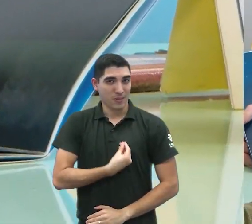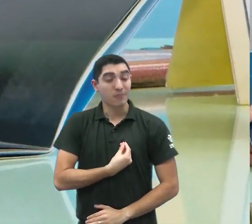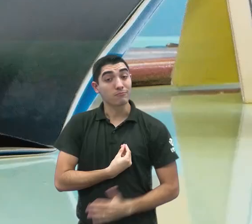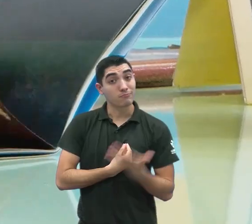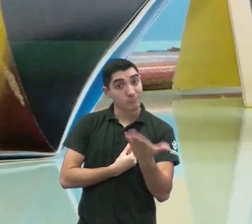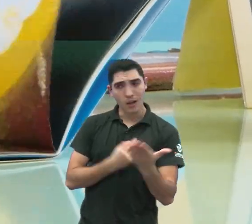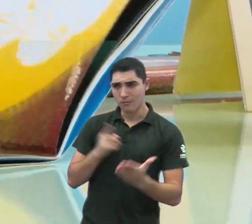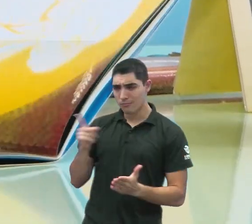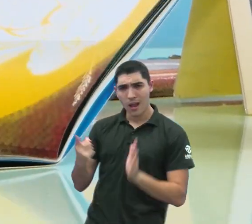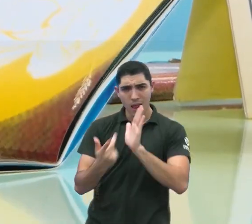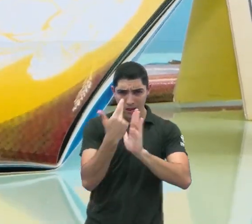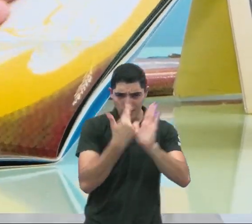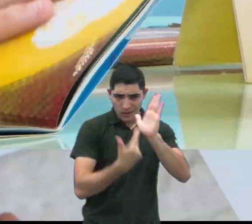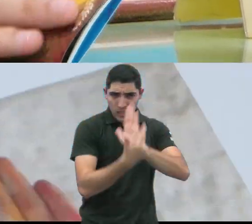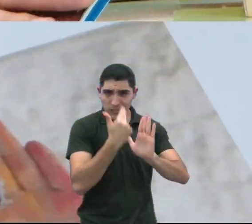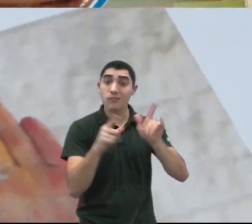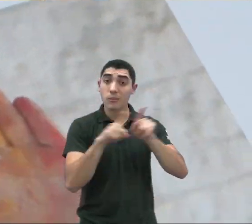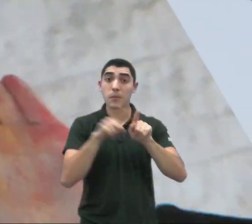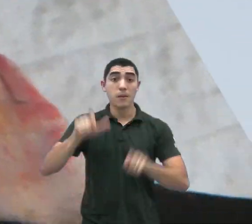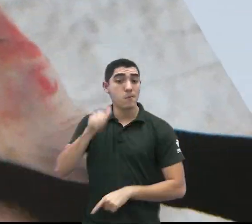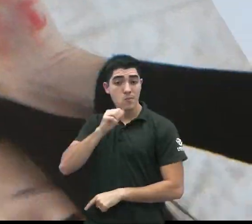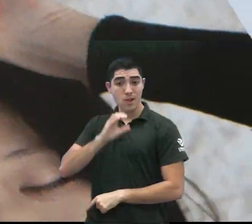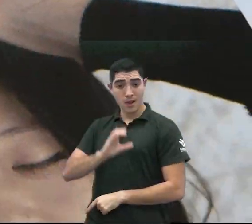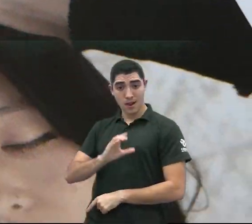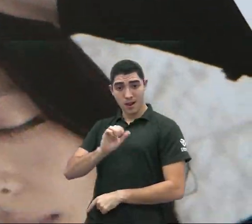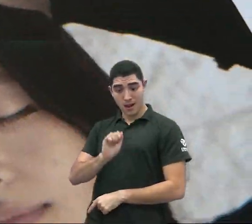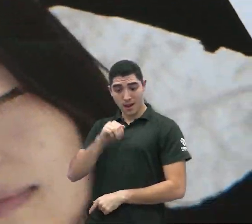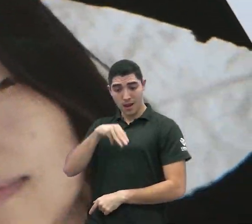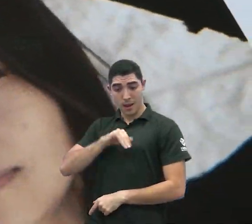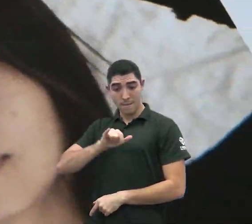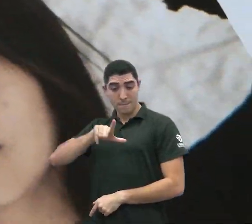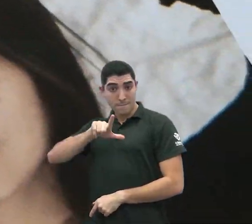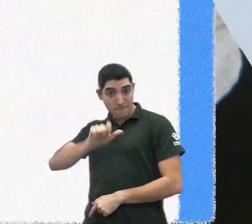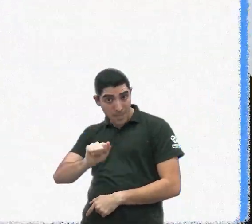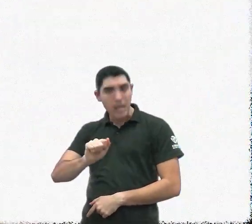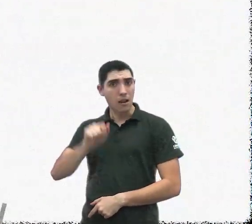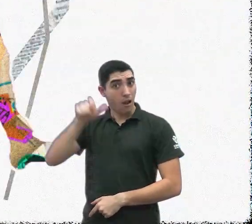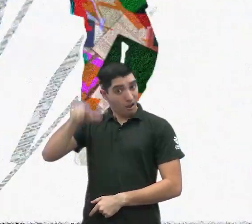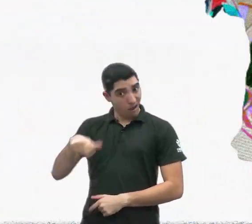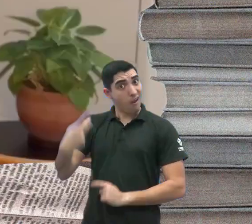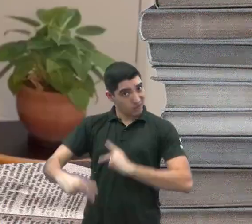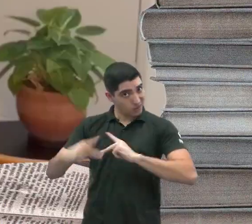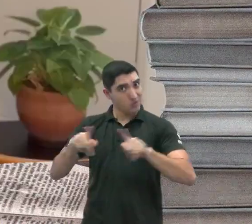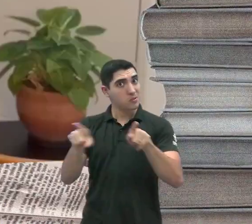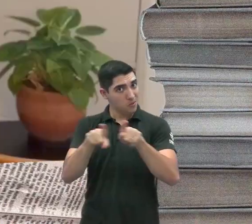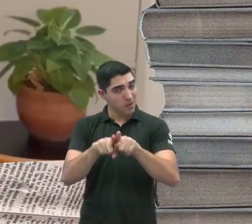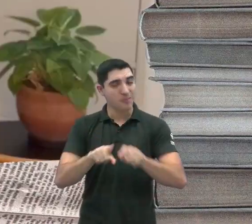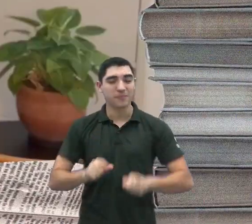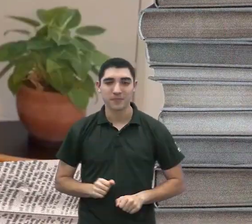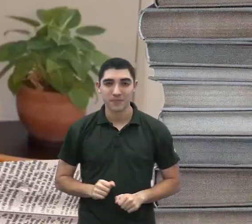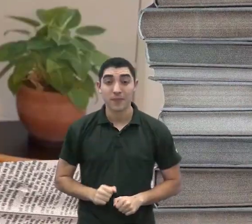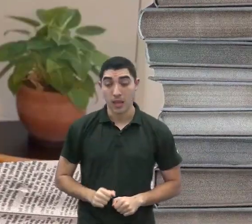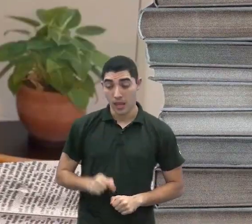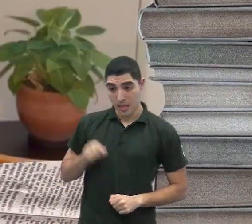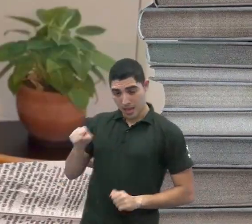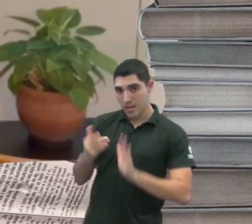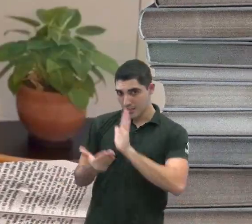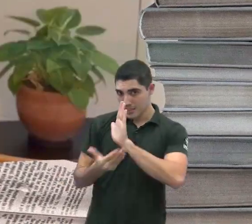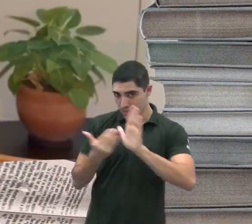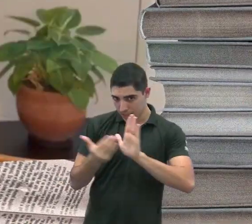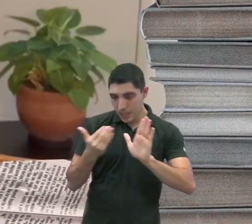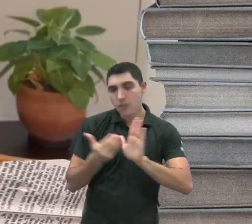belíssimas ilustrações de Camila Morita, outra grande artista da nossa cidade. O livro Luar Azul ele